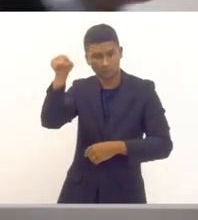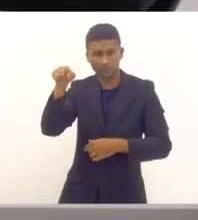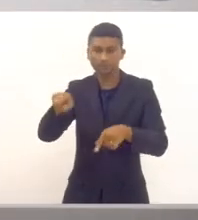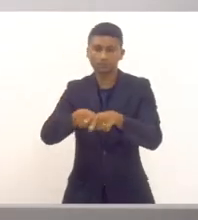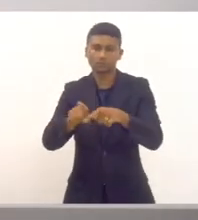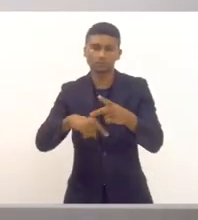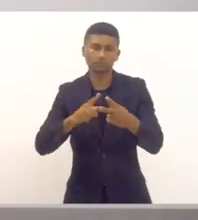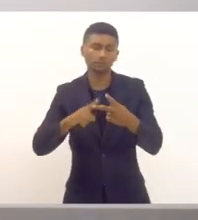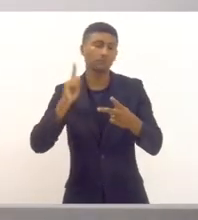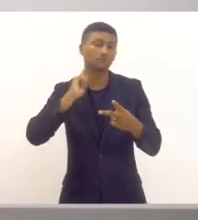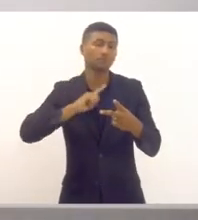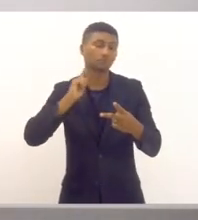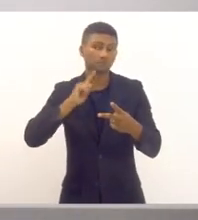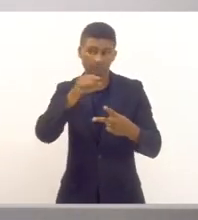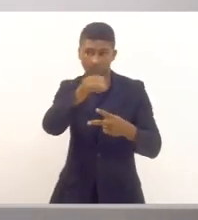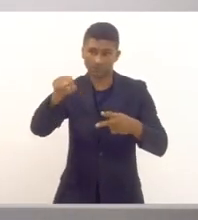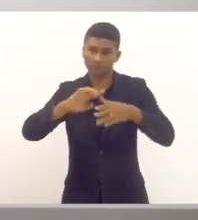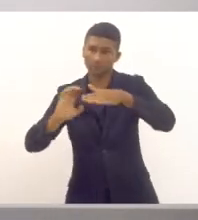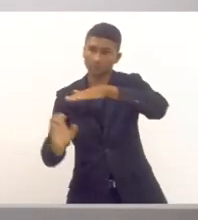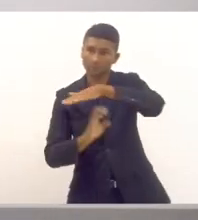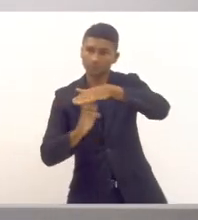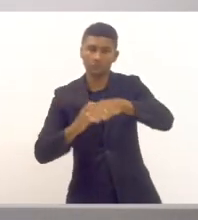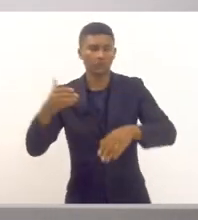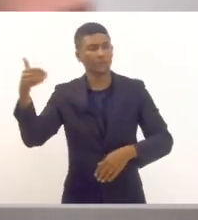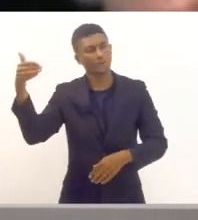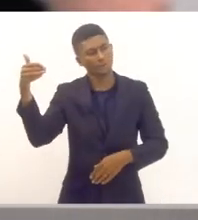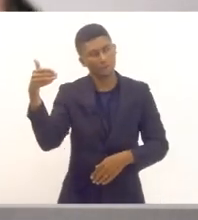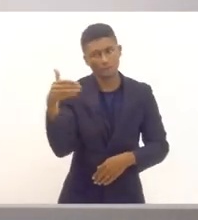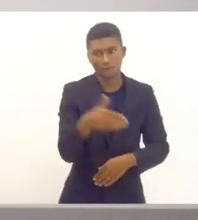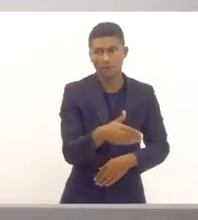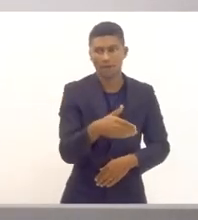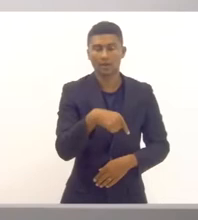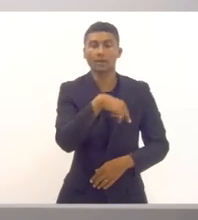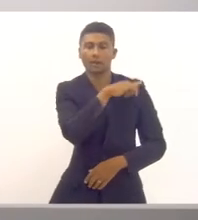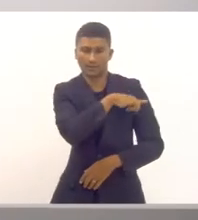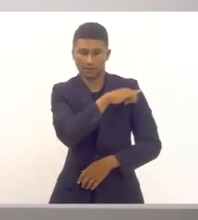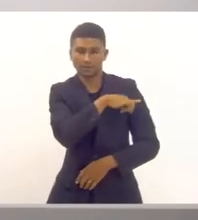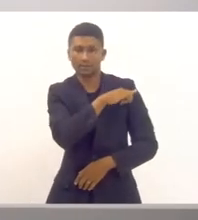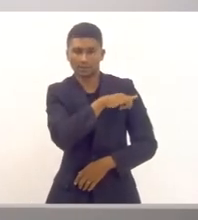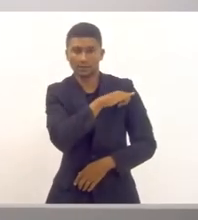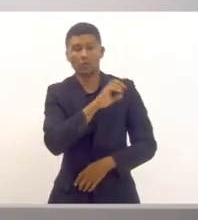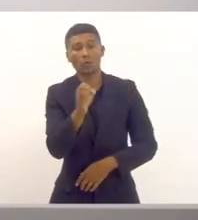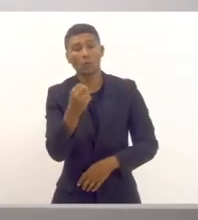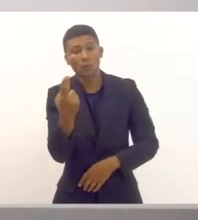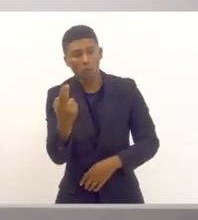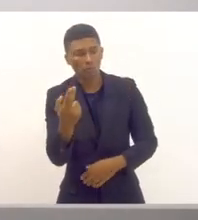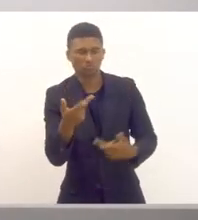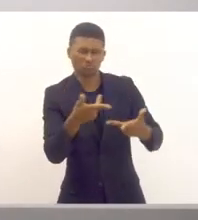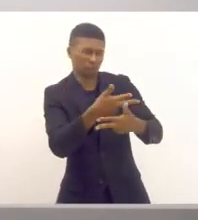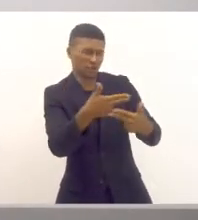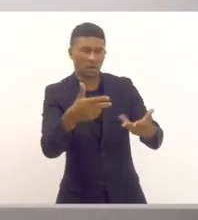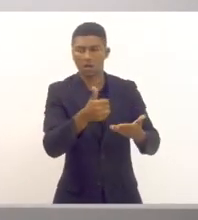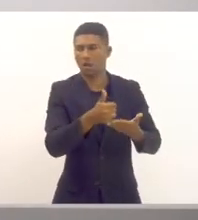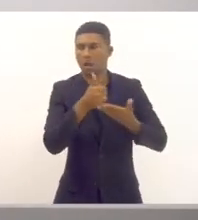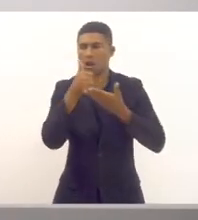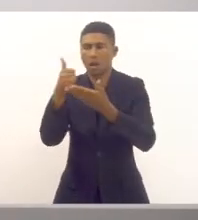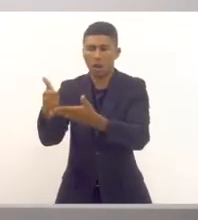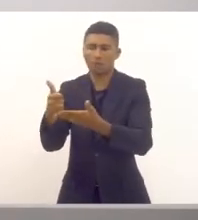Gerais, vêm ao Rio, fazem frete aqui no Rio de Janeiro, ou levam as mercadorias, por